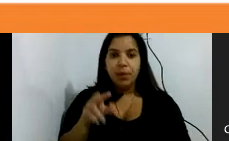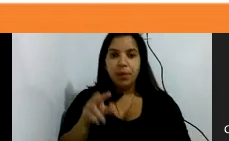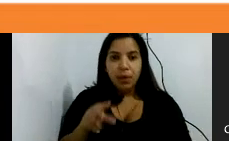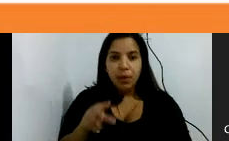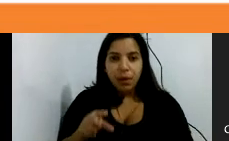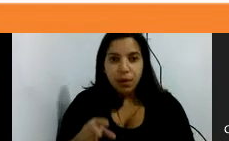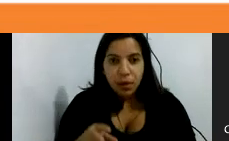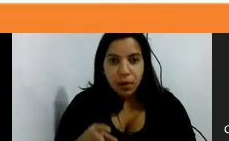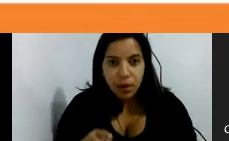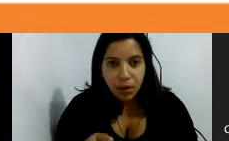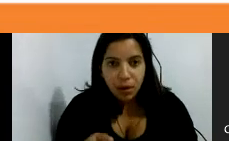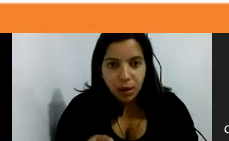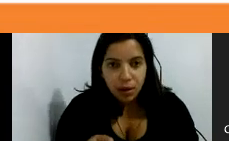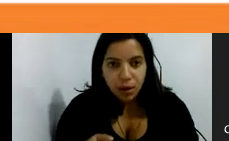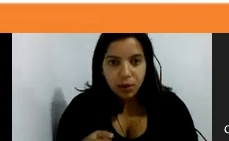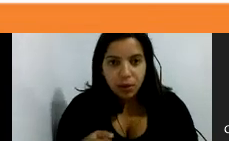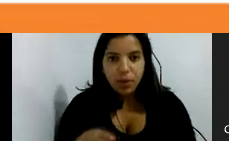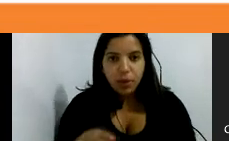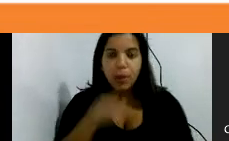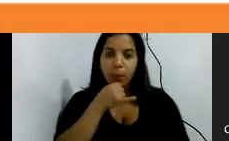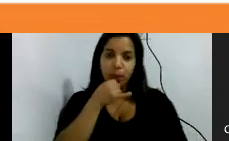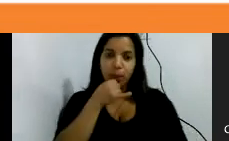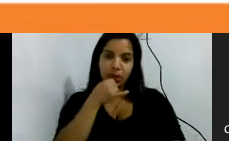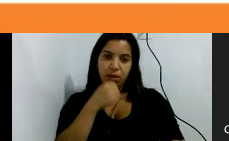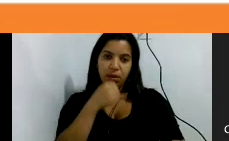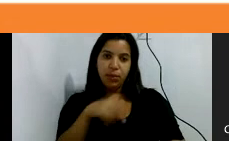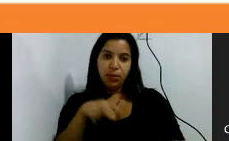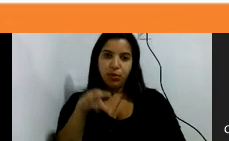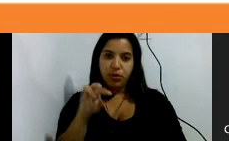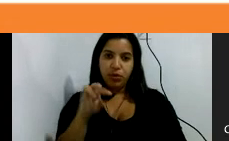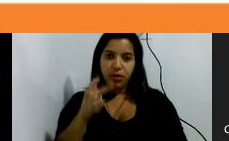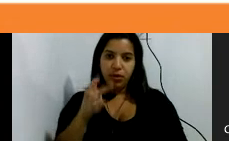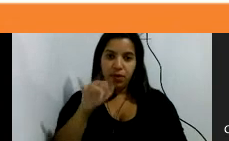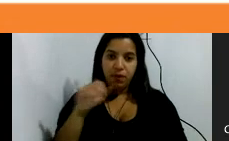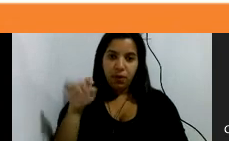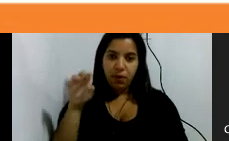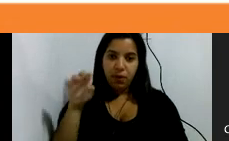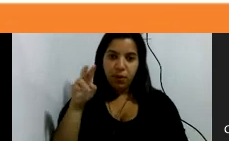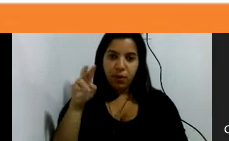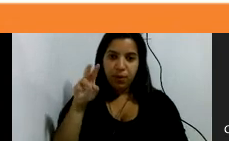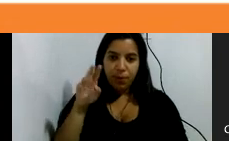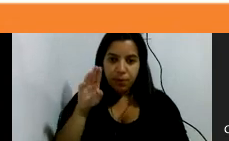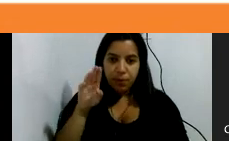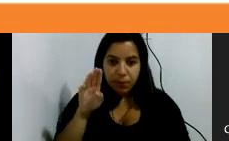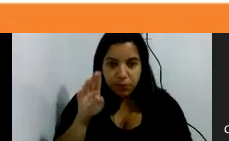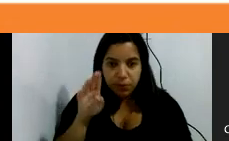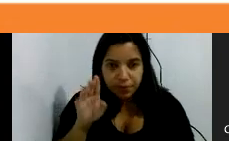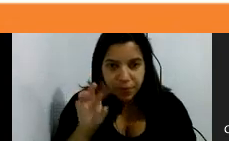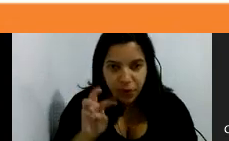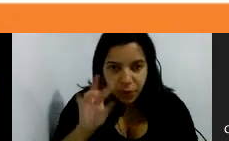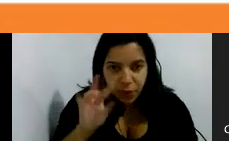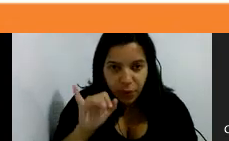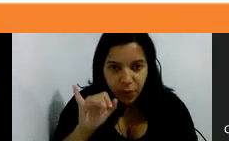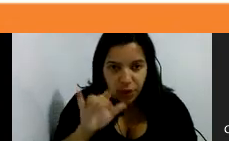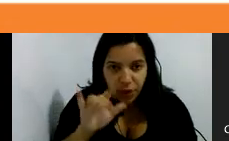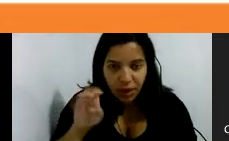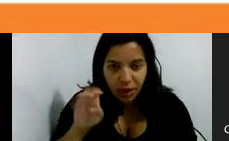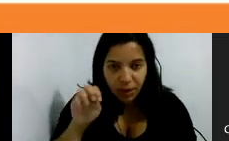o plasma serve para o tratamento. Bem como coagulação